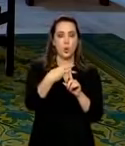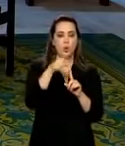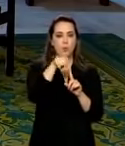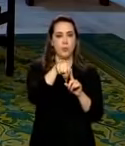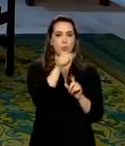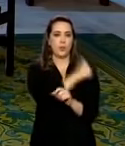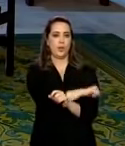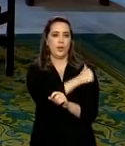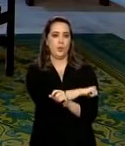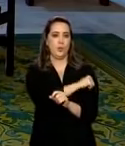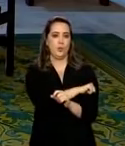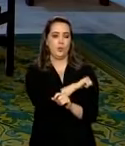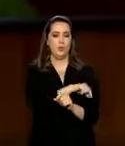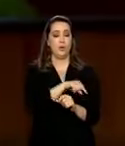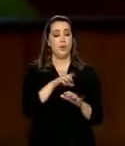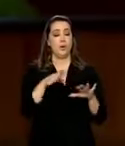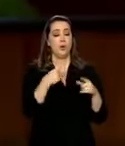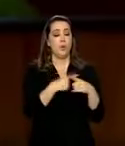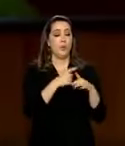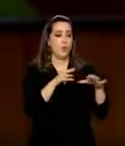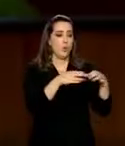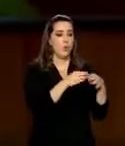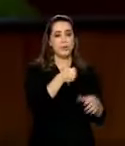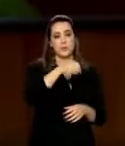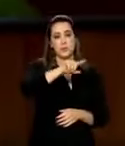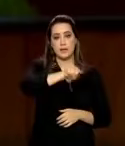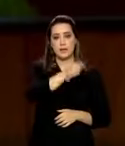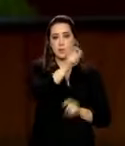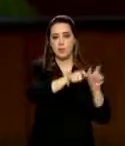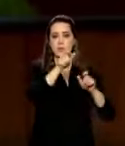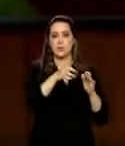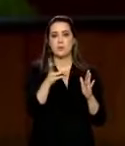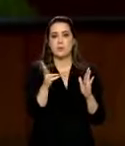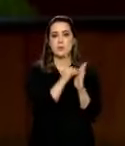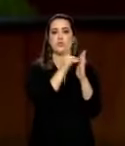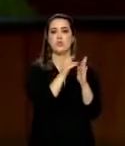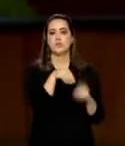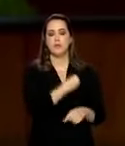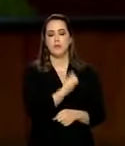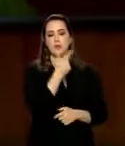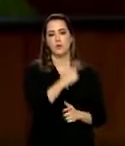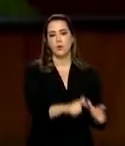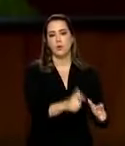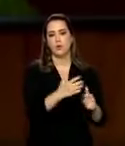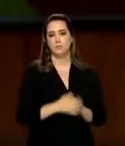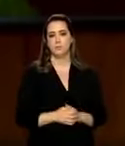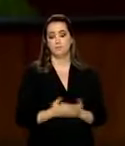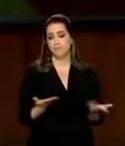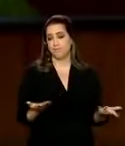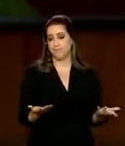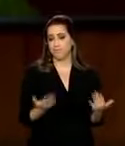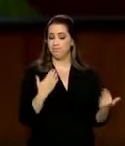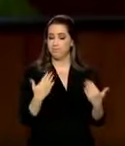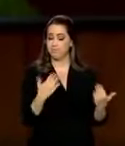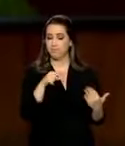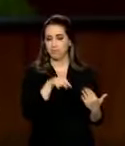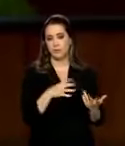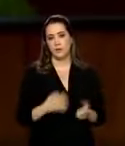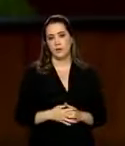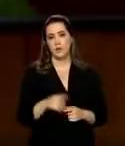mil índios. Não é razoável. Bem, agora, por que essa ganância, né?